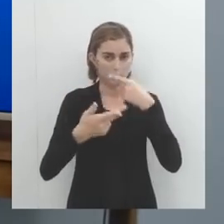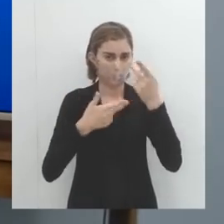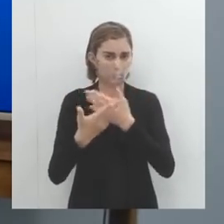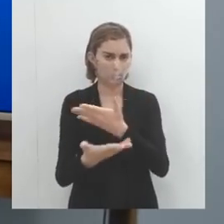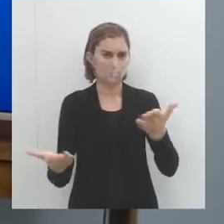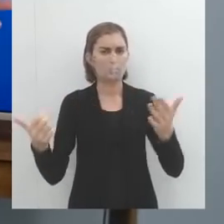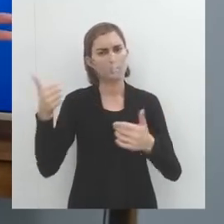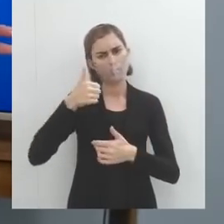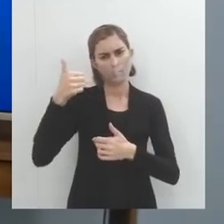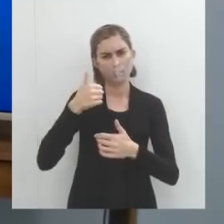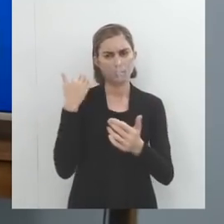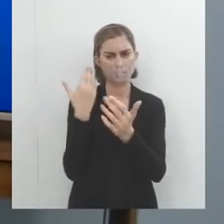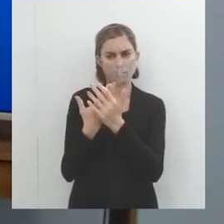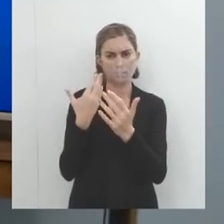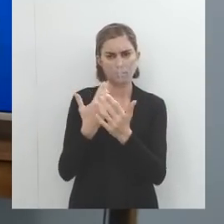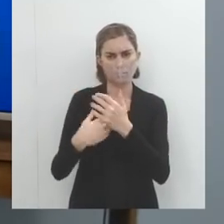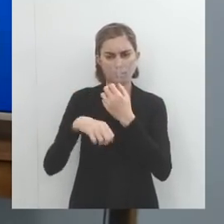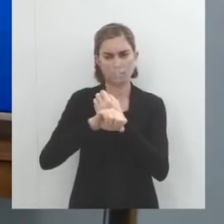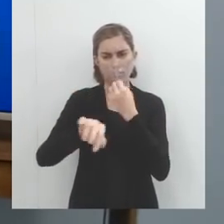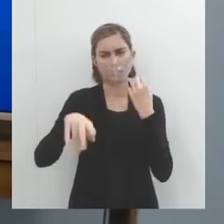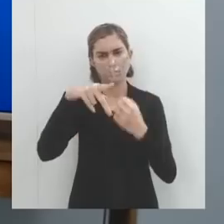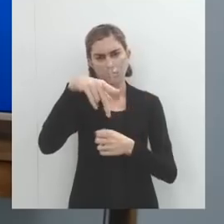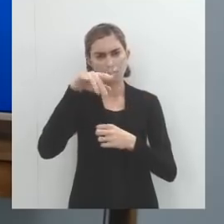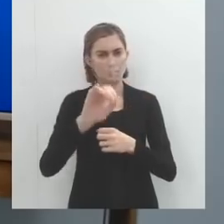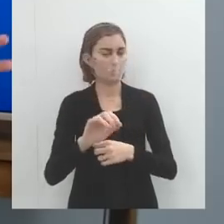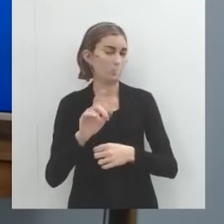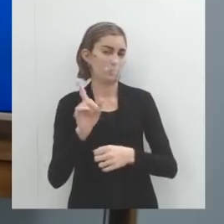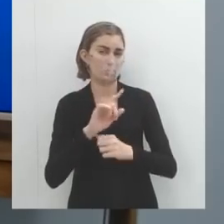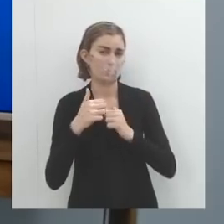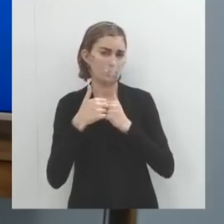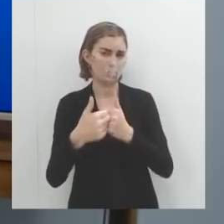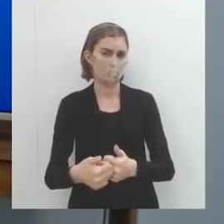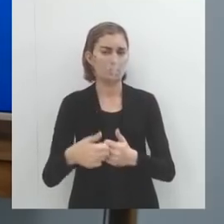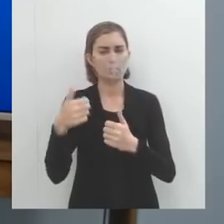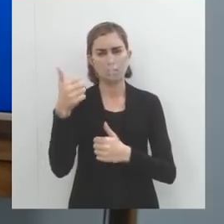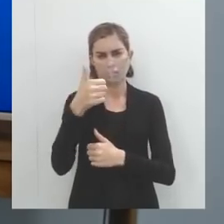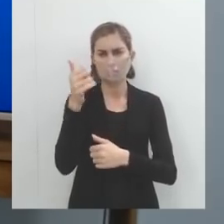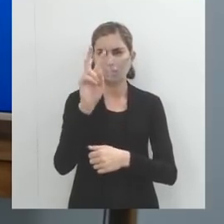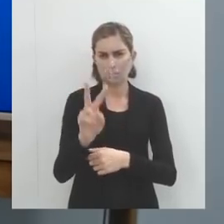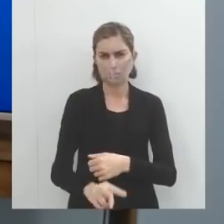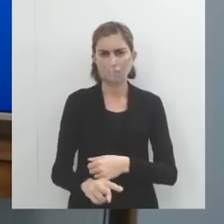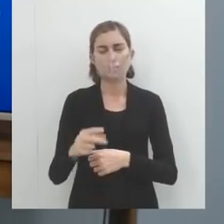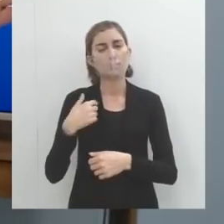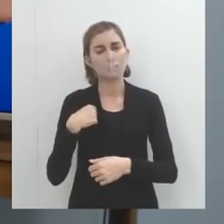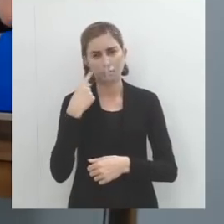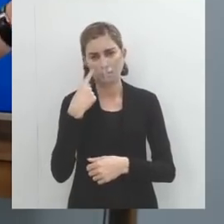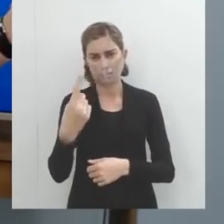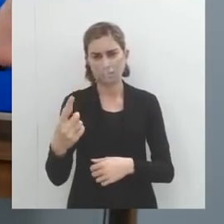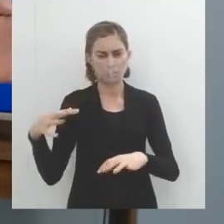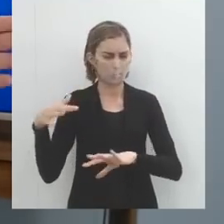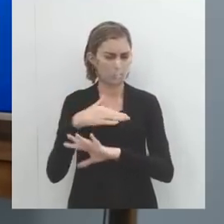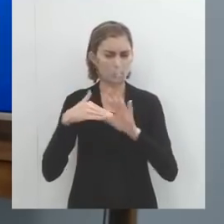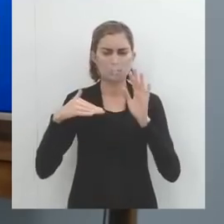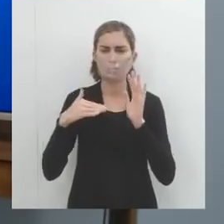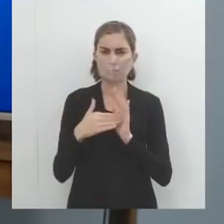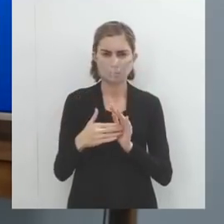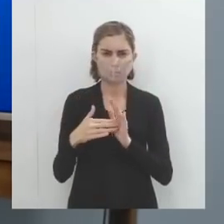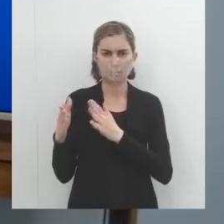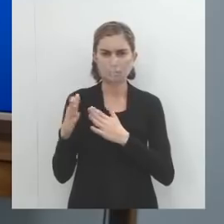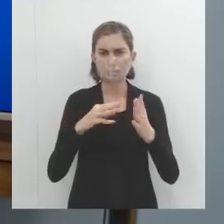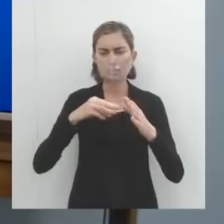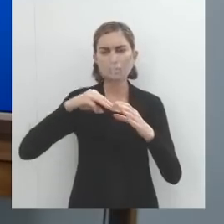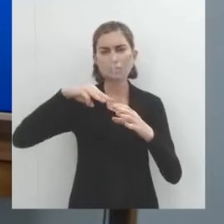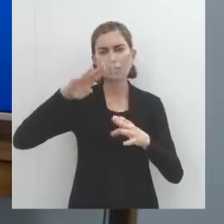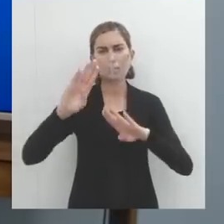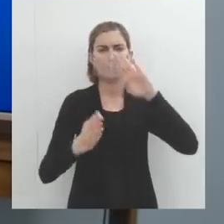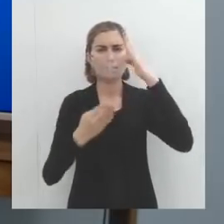nas primeiras aulas do EducaPE, para quem não estava acompanhando, se é a tua primeira vez aqui, a gente viu toda a parte de